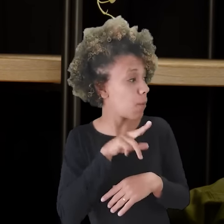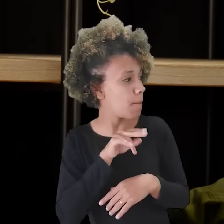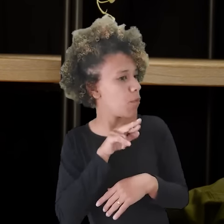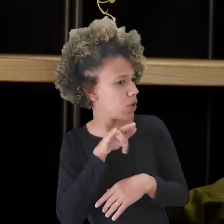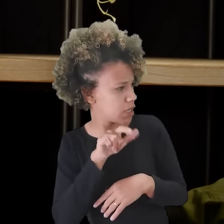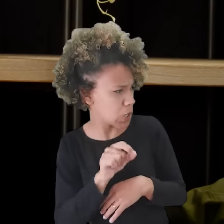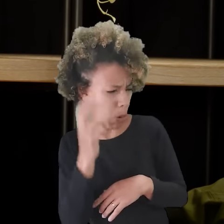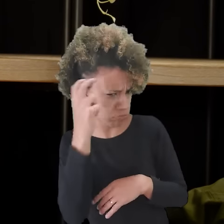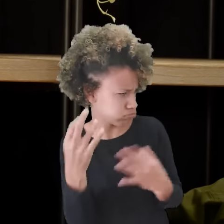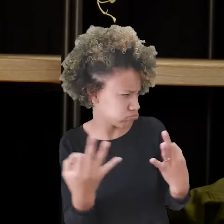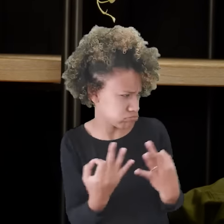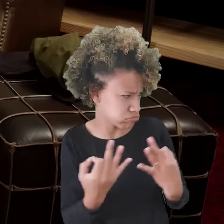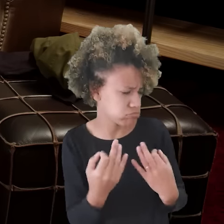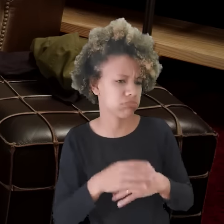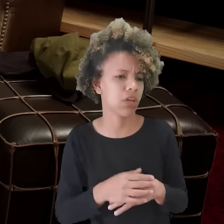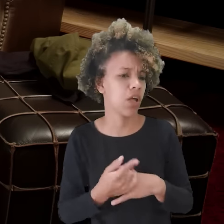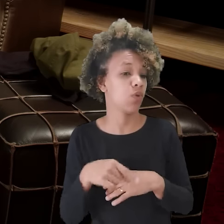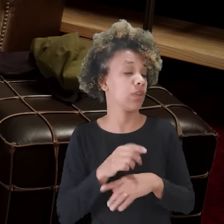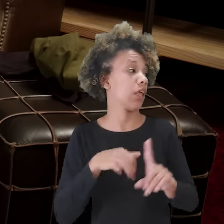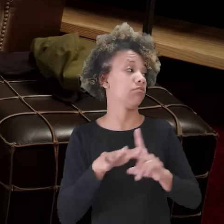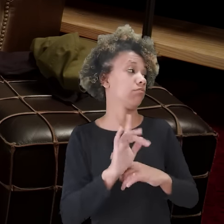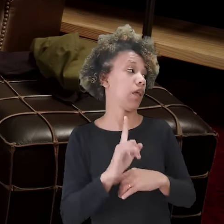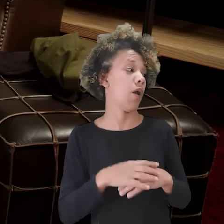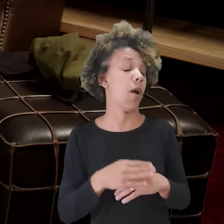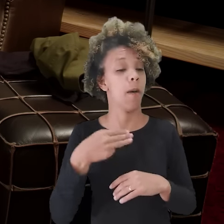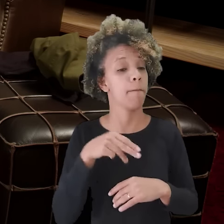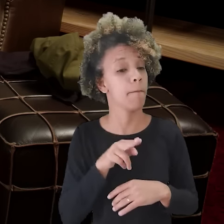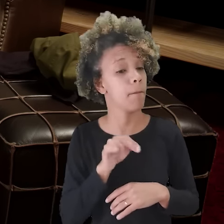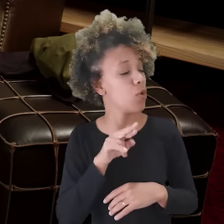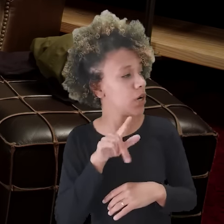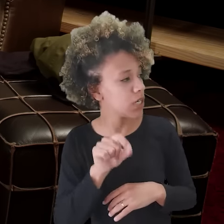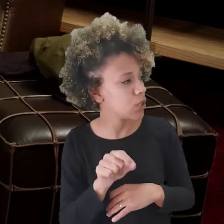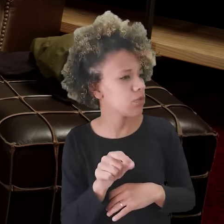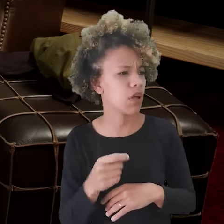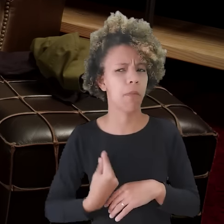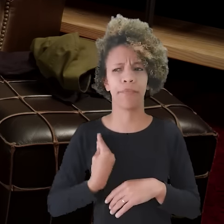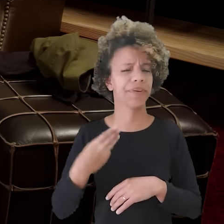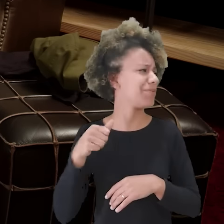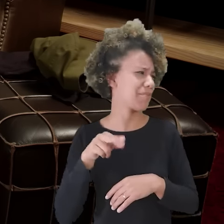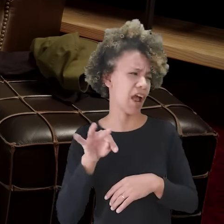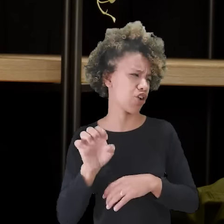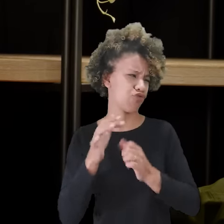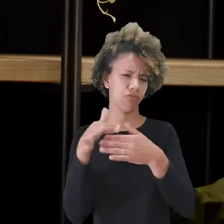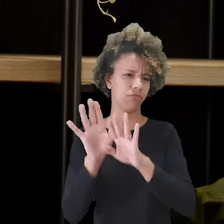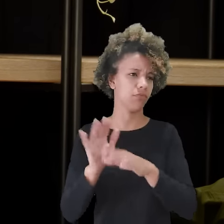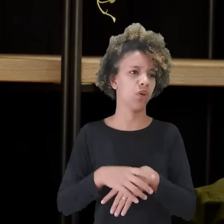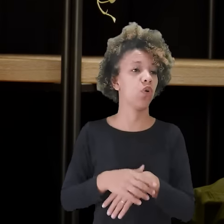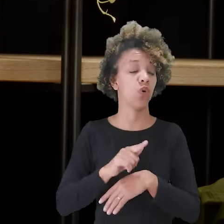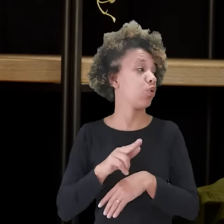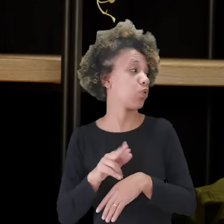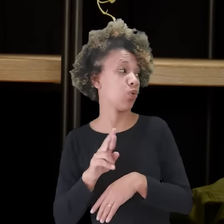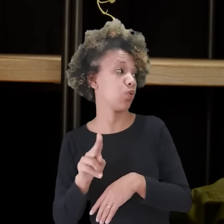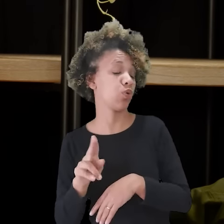Gran que é um gênio que é um cara que agora não tá mais na sociedade Murilo agora tá morando em Marte uma coisa assim virou guru